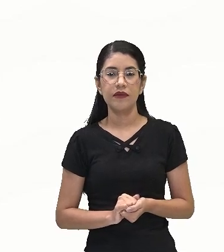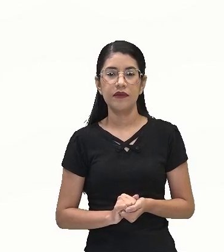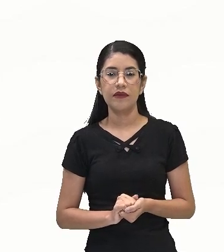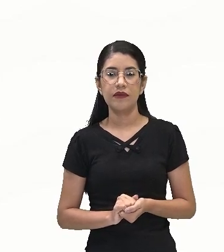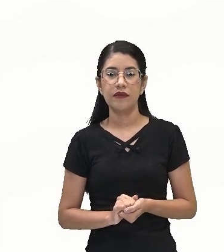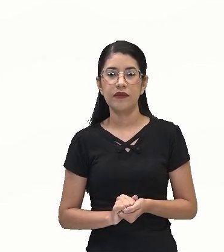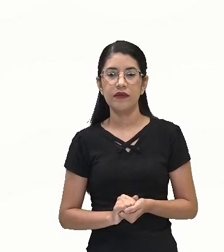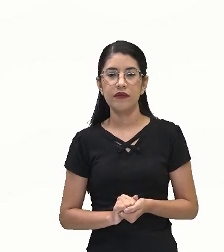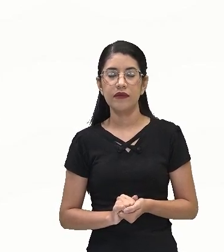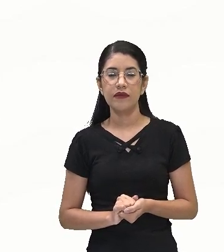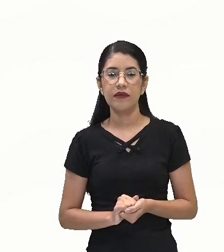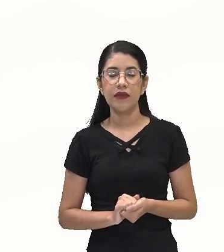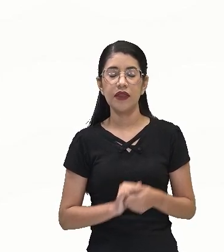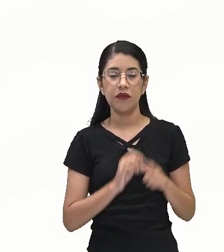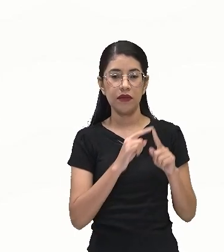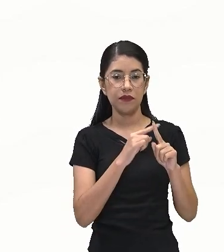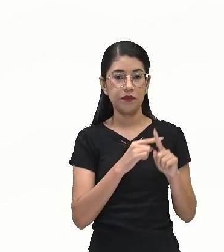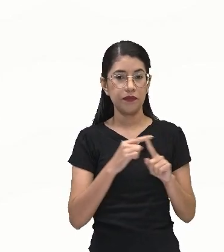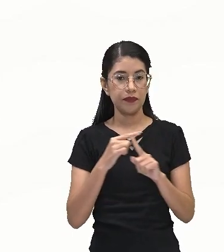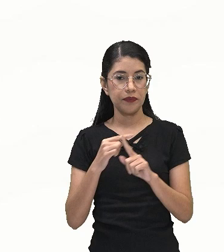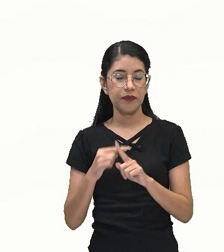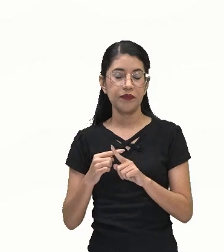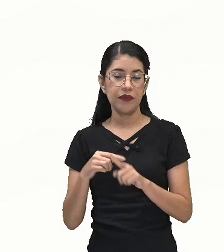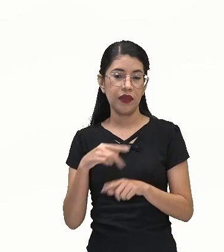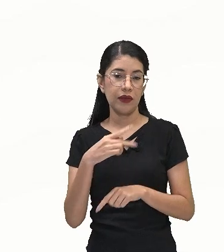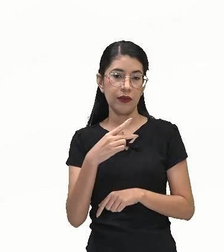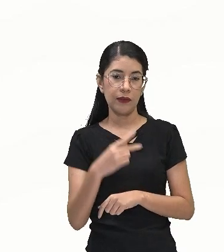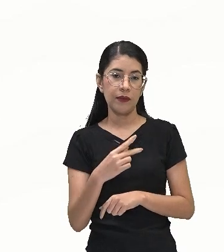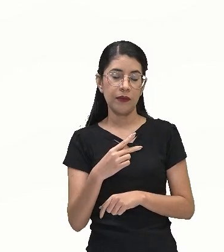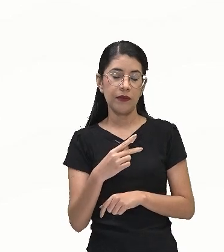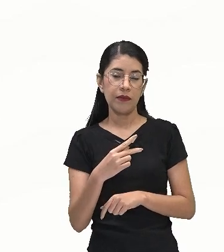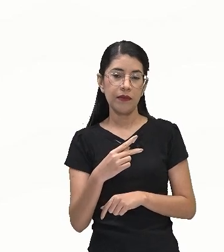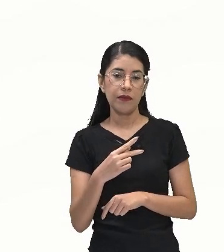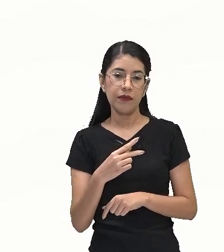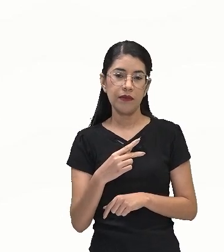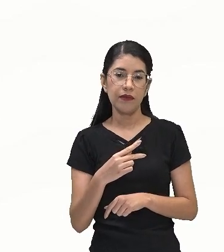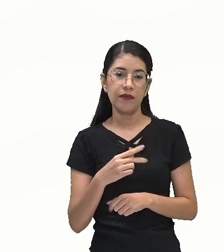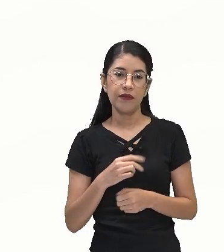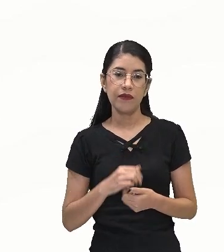Então, é o produto da nossa medida P, que é o nosso semiperímetro,